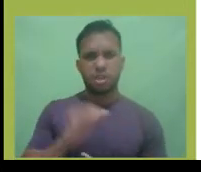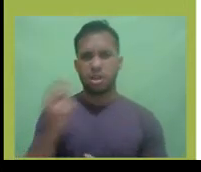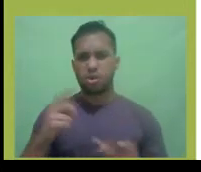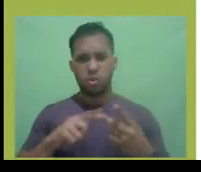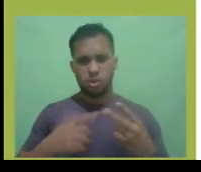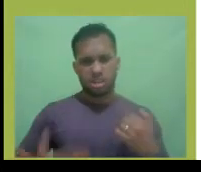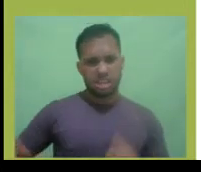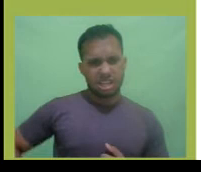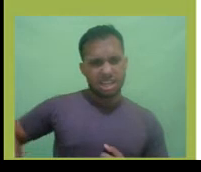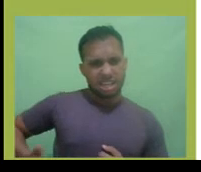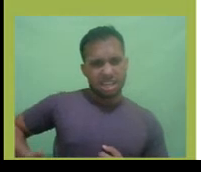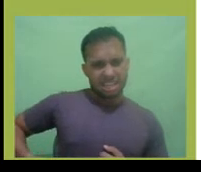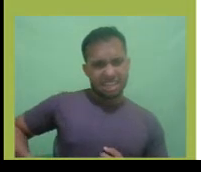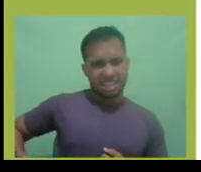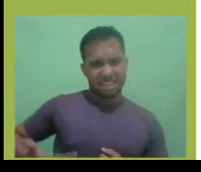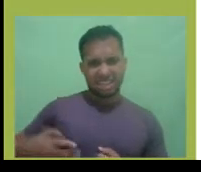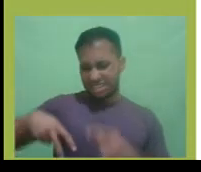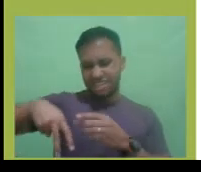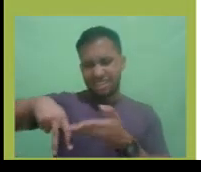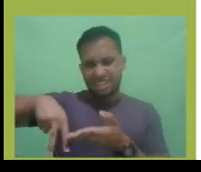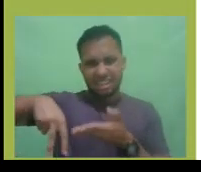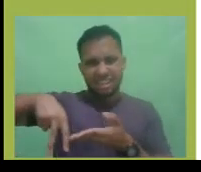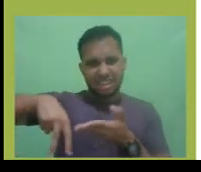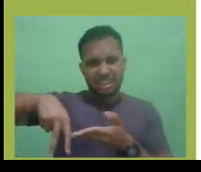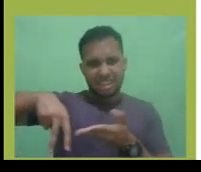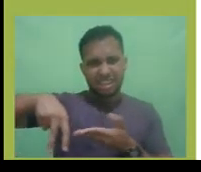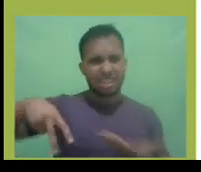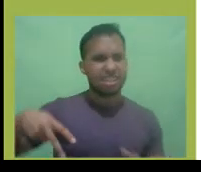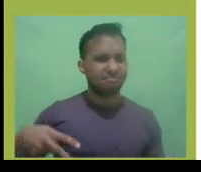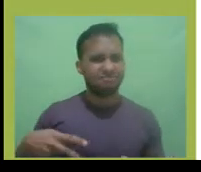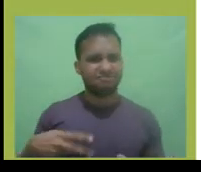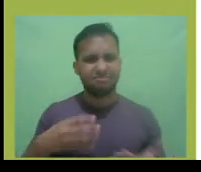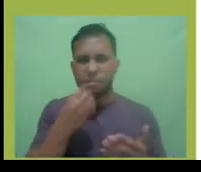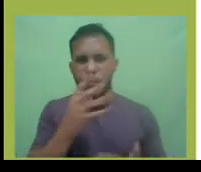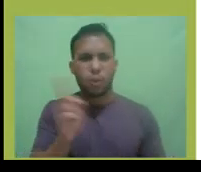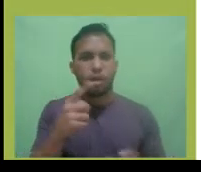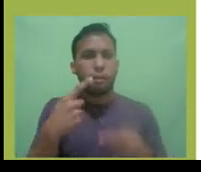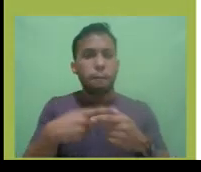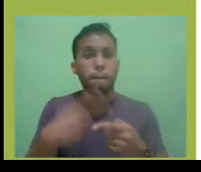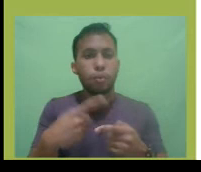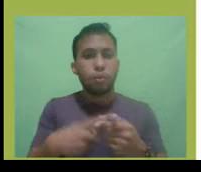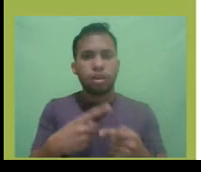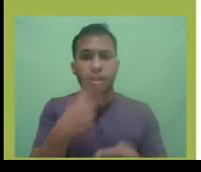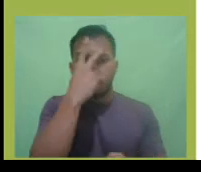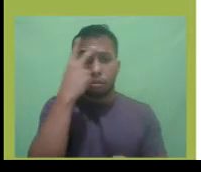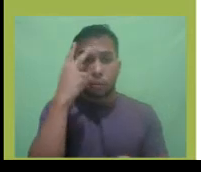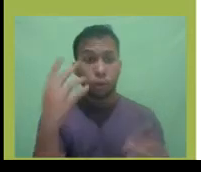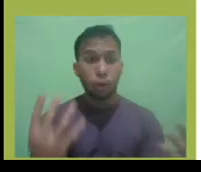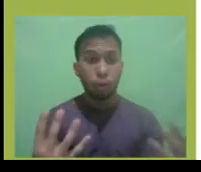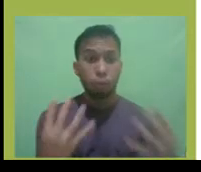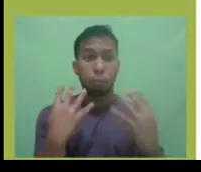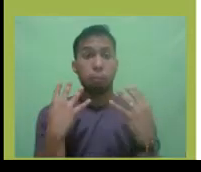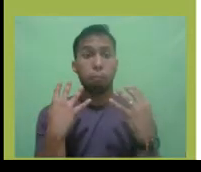muito justas, porque a atenção da plateia não deve ser você, o apresentador,